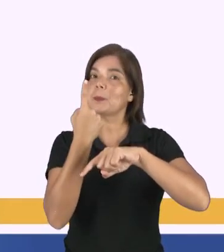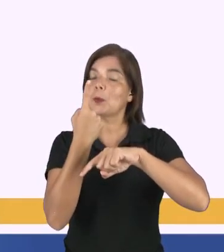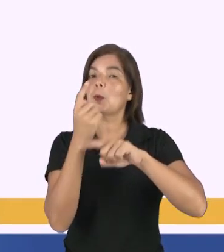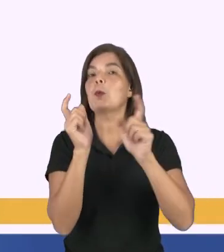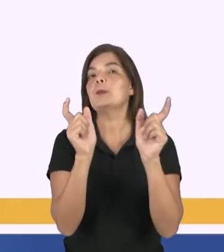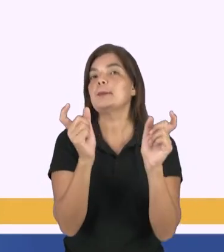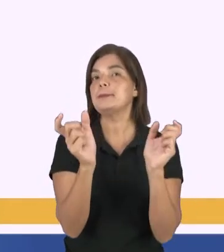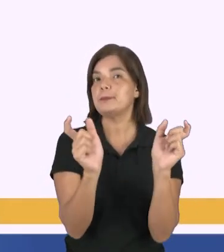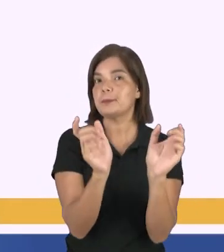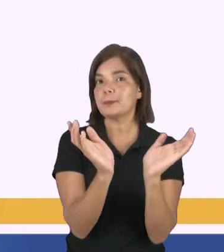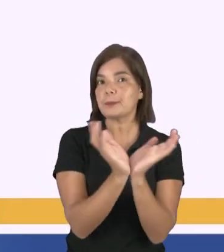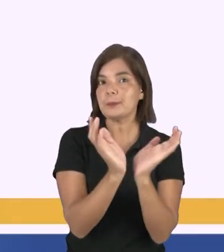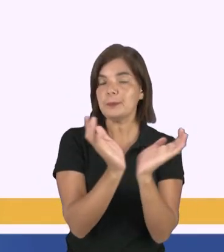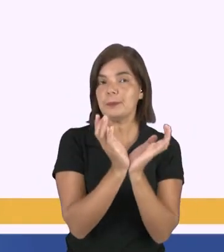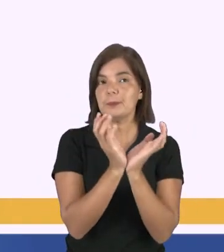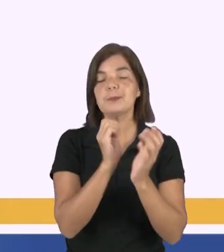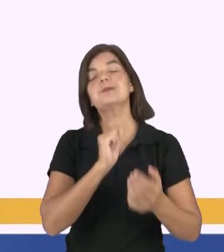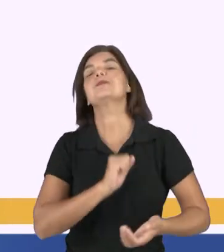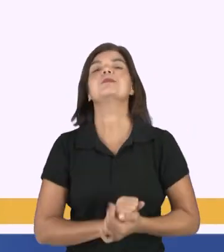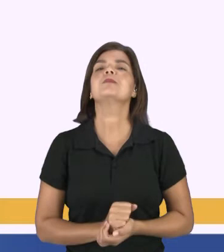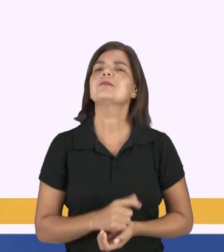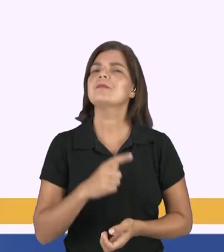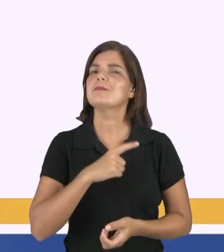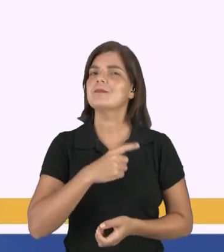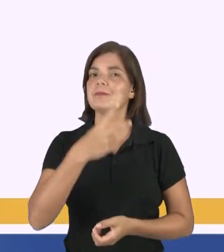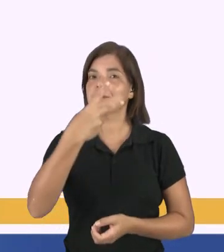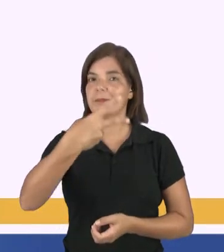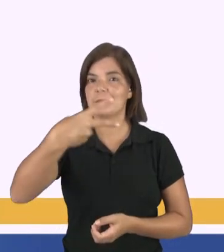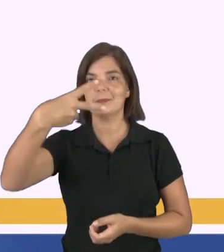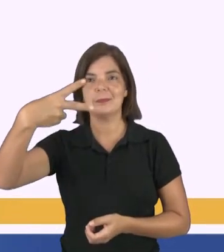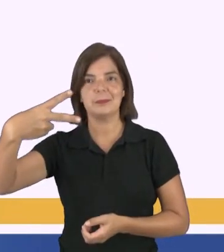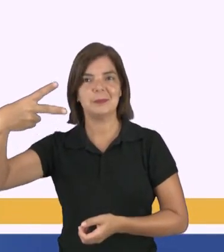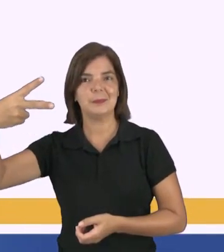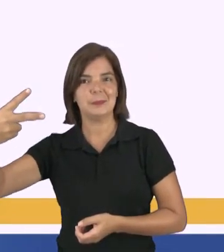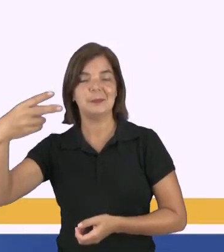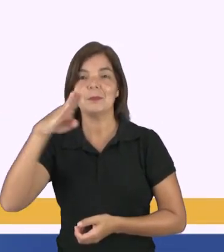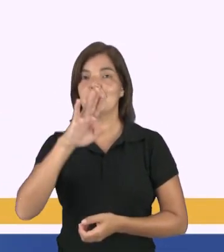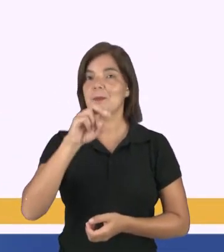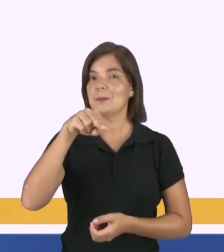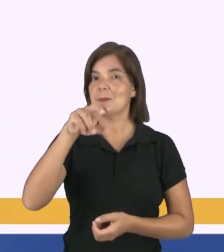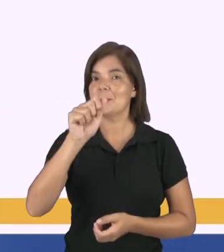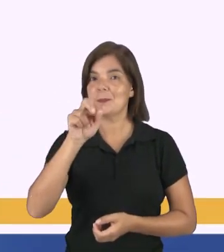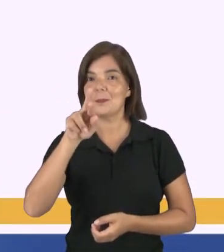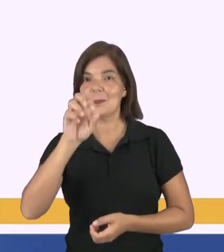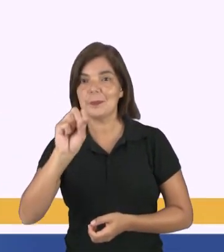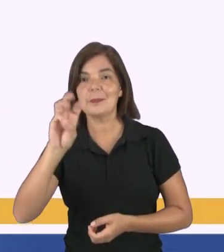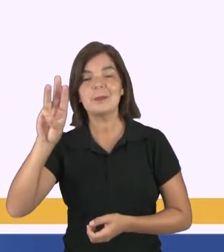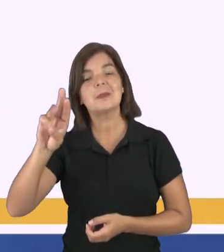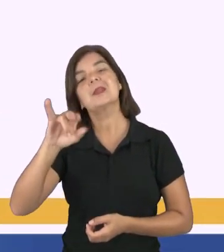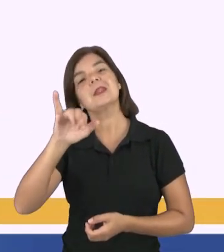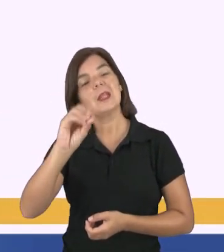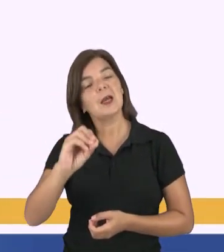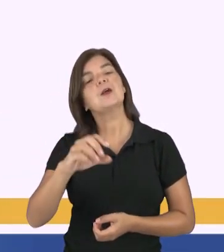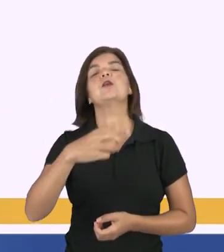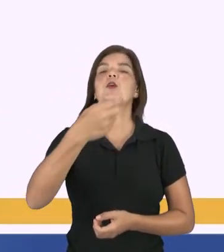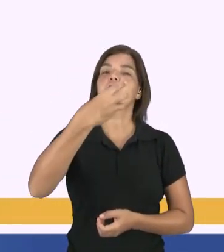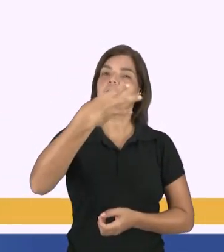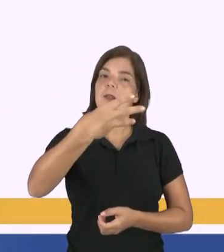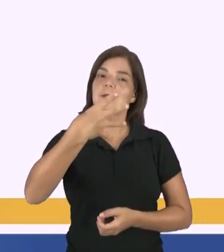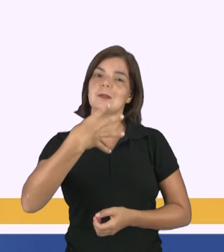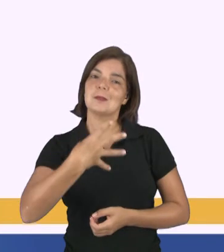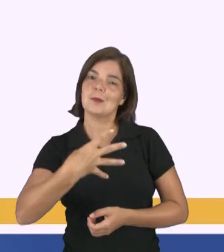compasso então quando o comparsa binária porque eu agrupei de dois em dois tempos ternário três em três